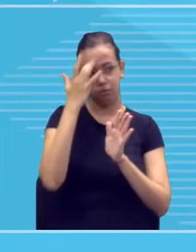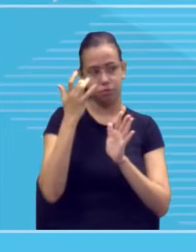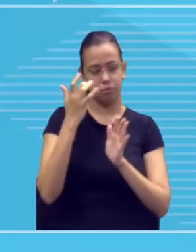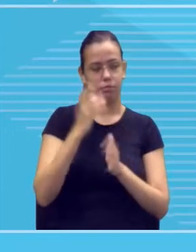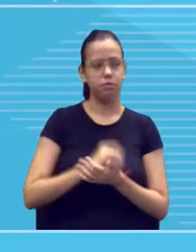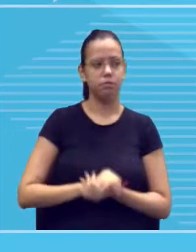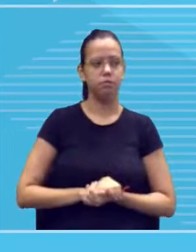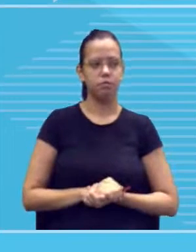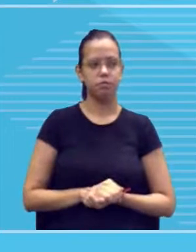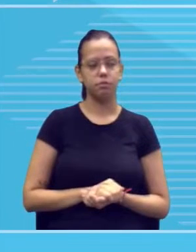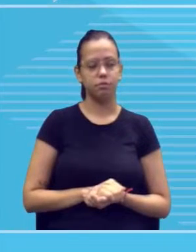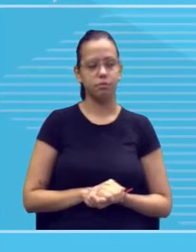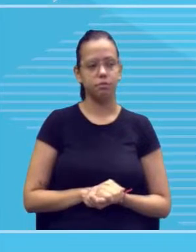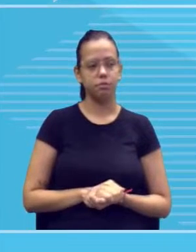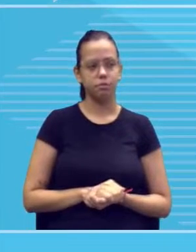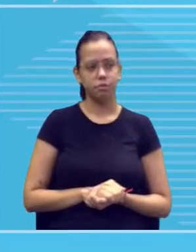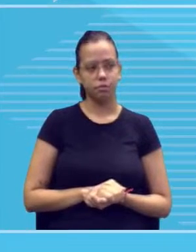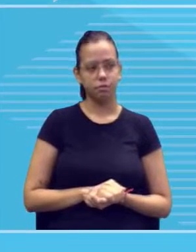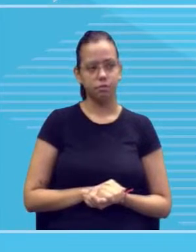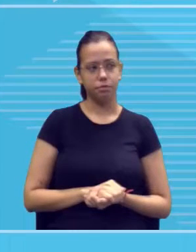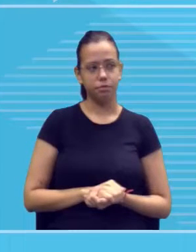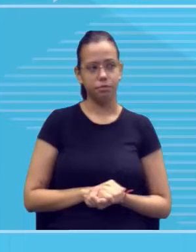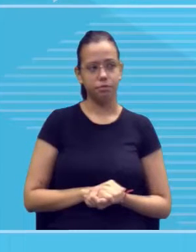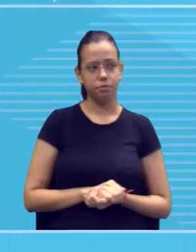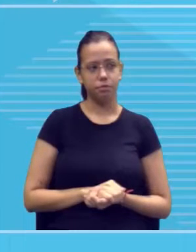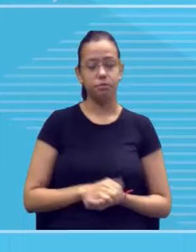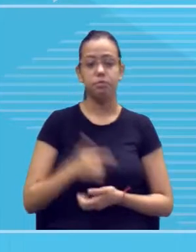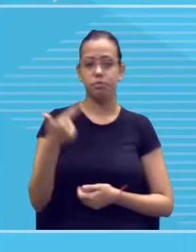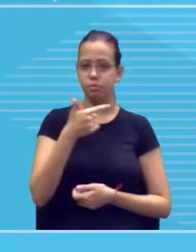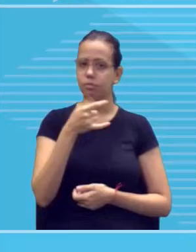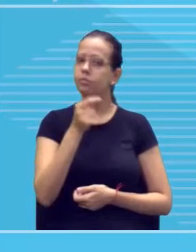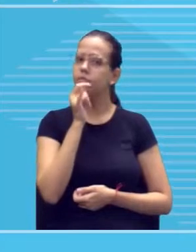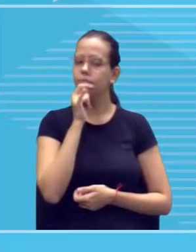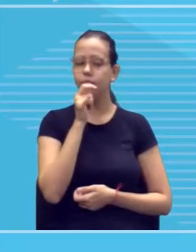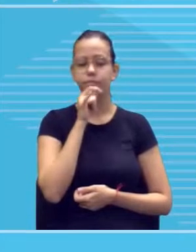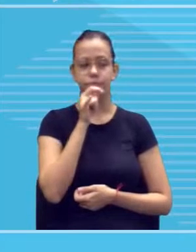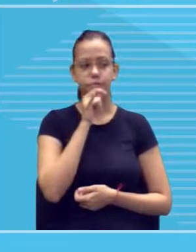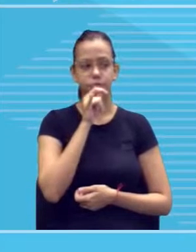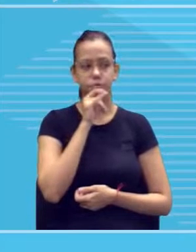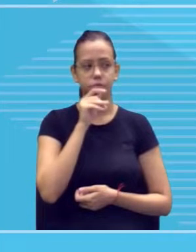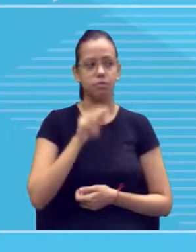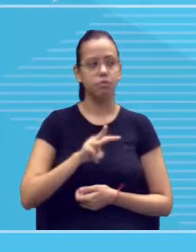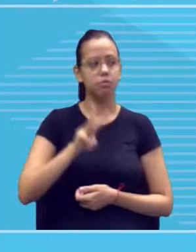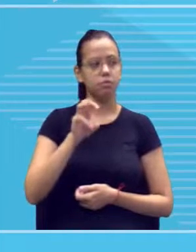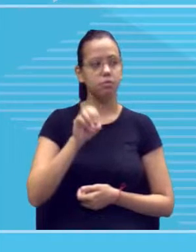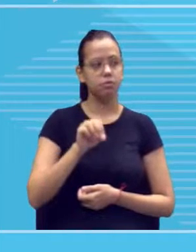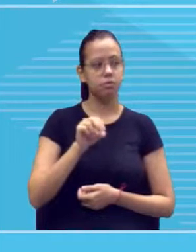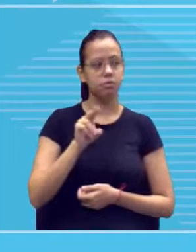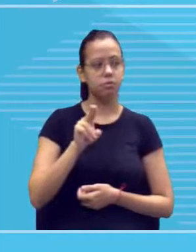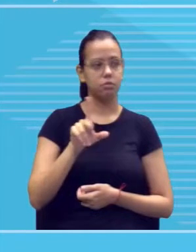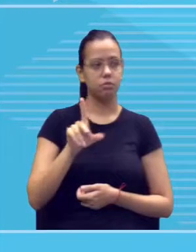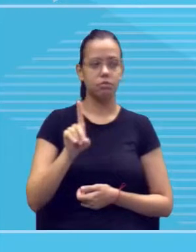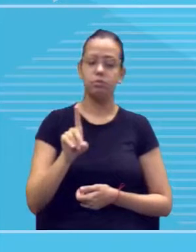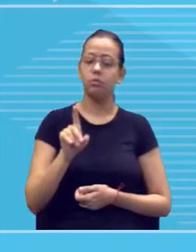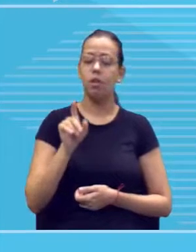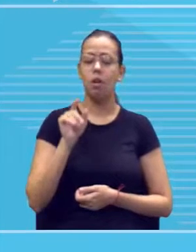tá bom ele deve chegar amanhã já esse olha só ela gostaria de